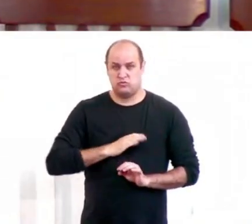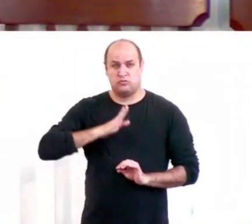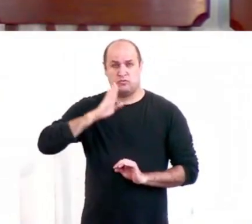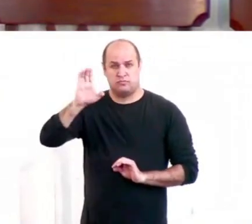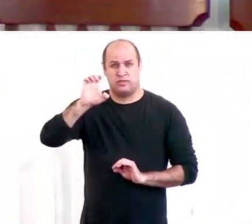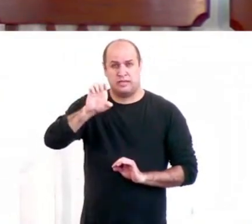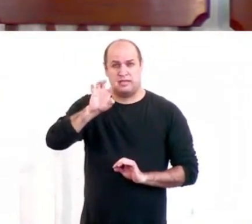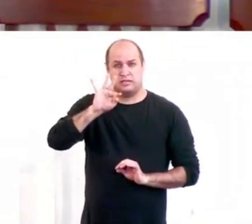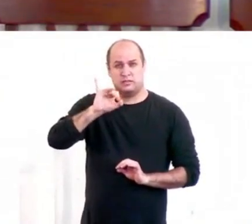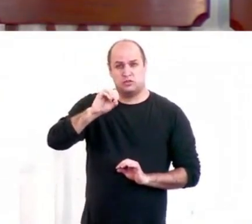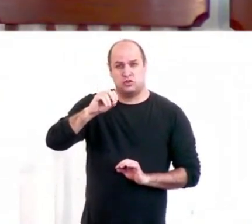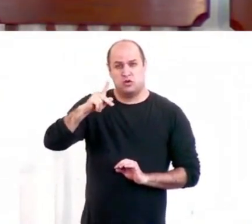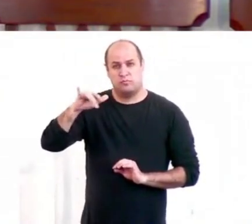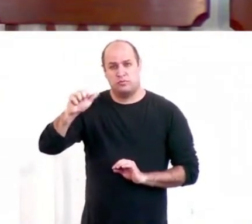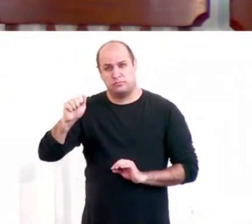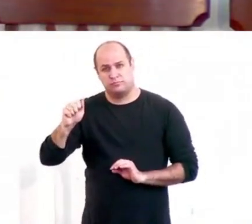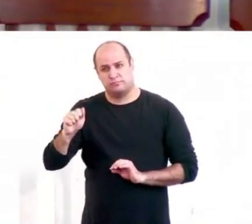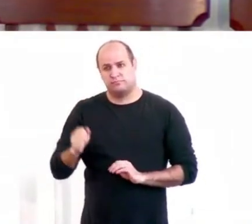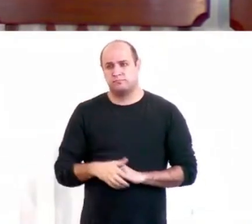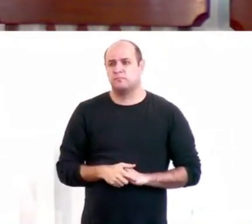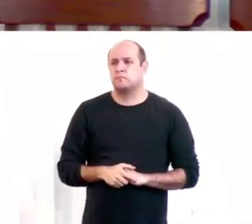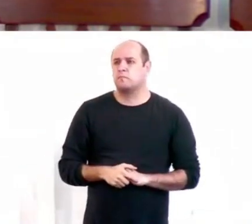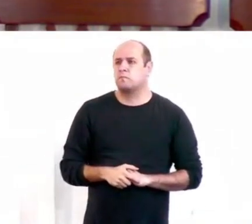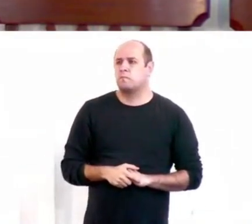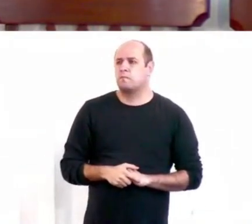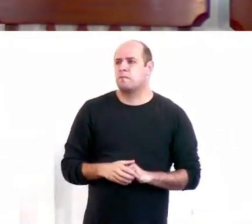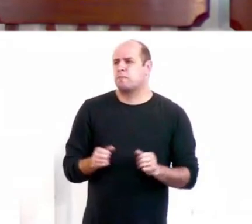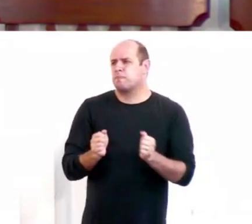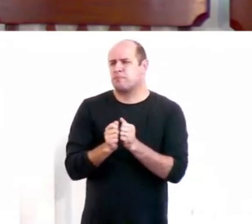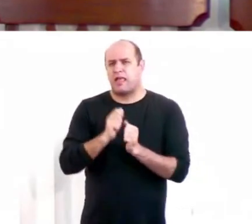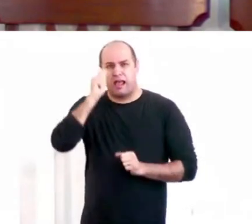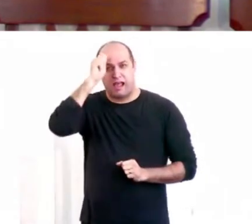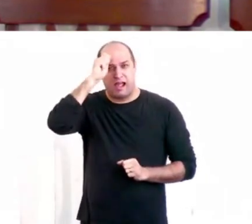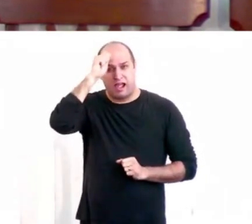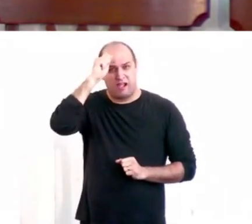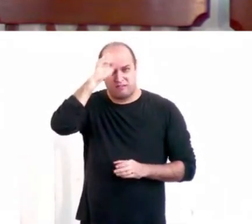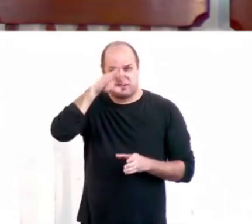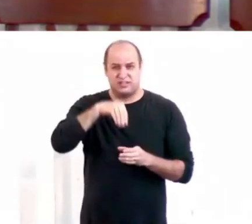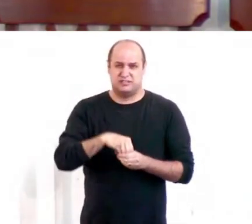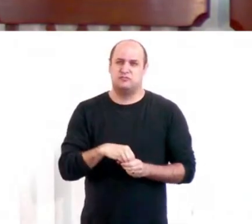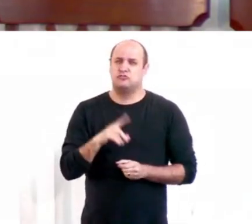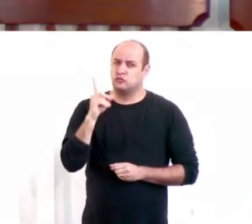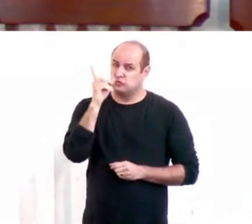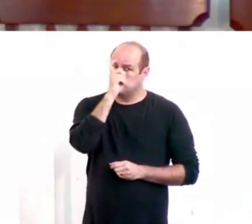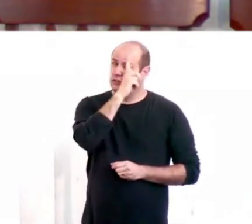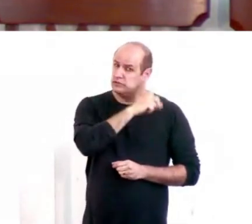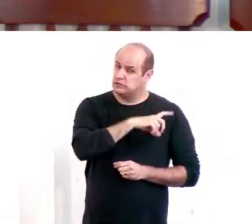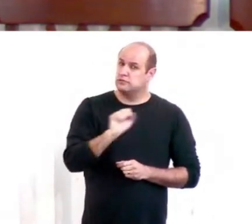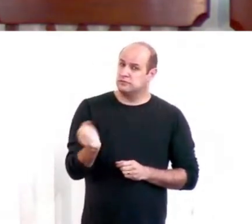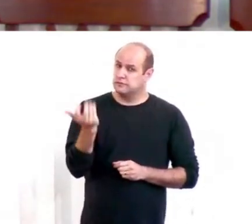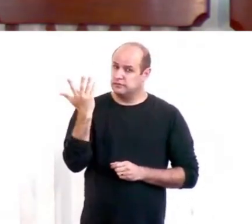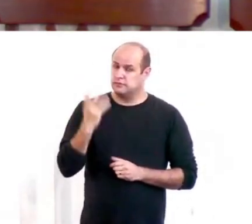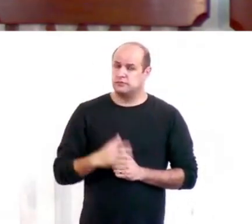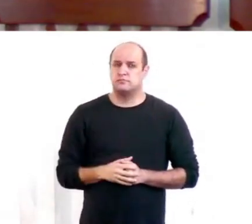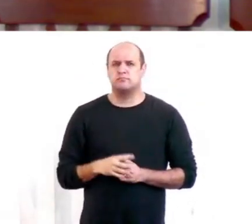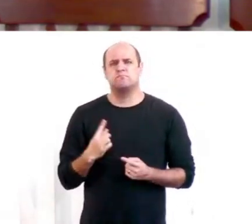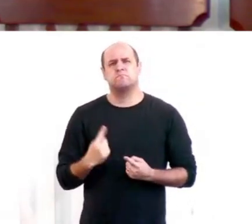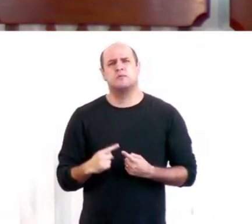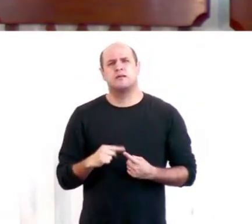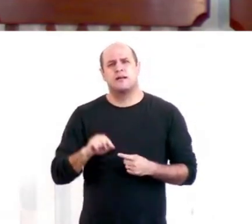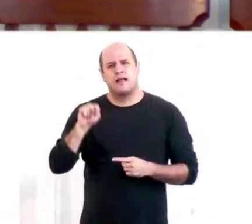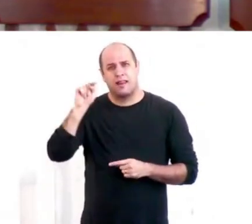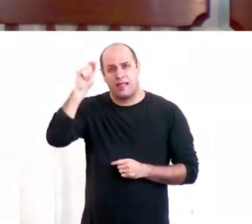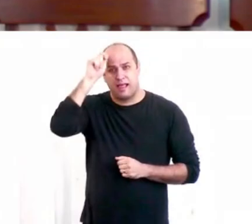Etiópia, perto do chifre da África. Você sabe bem o que ali acontece, porque ali temos um trabalho